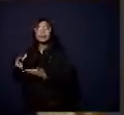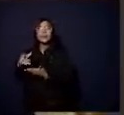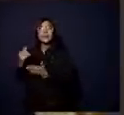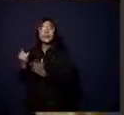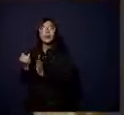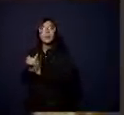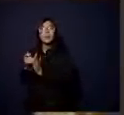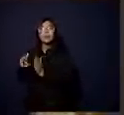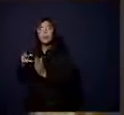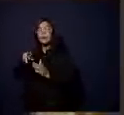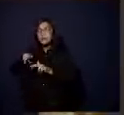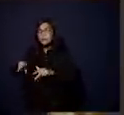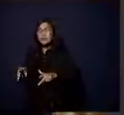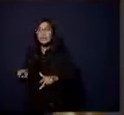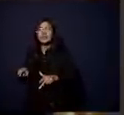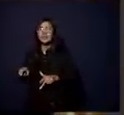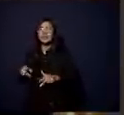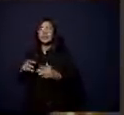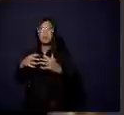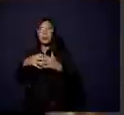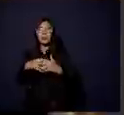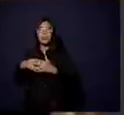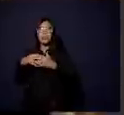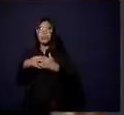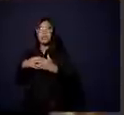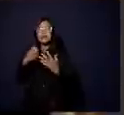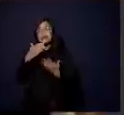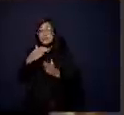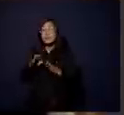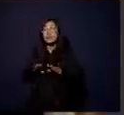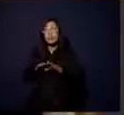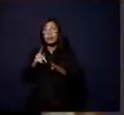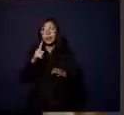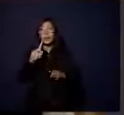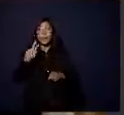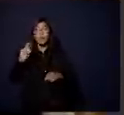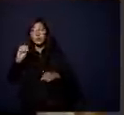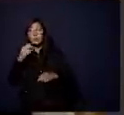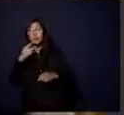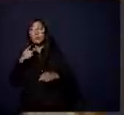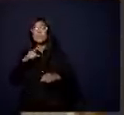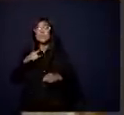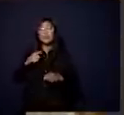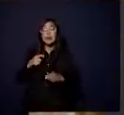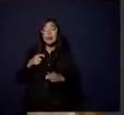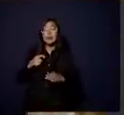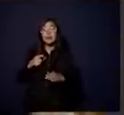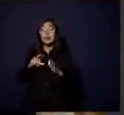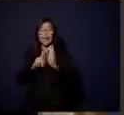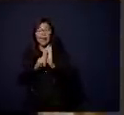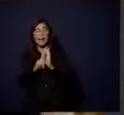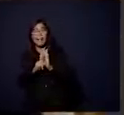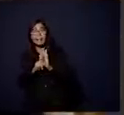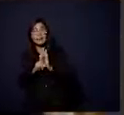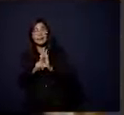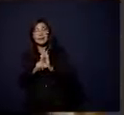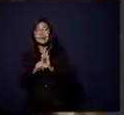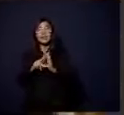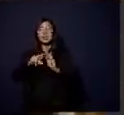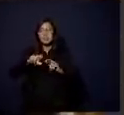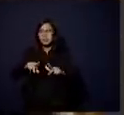iria para outro estado e como eu falei um bom Iva tem as regras uns mais homogêneas possíveis o mínimo possível de exceção